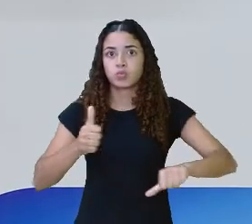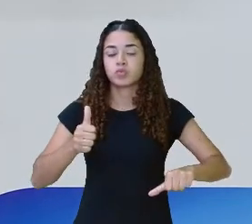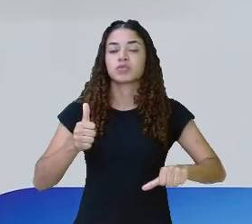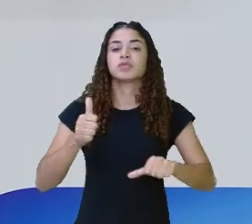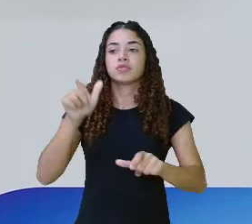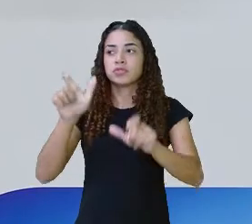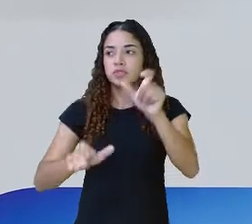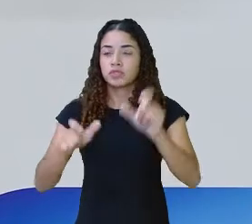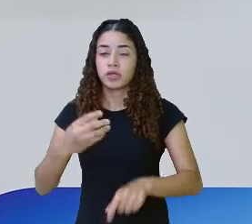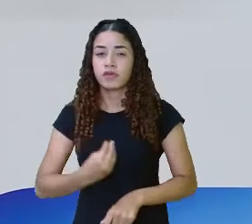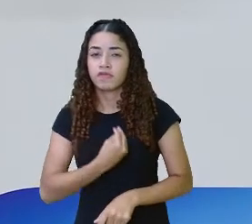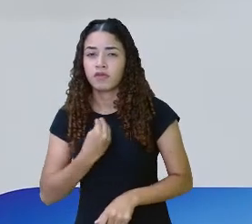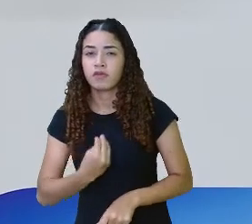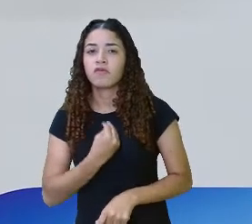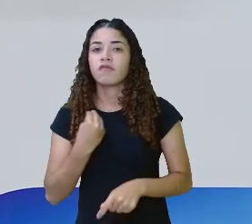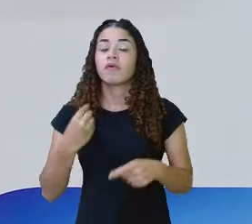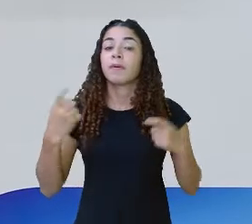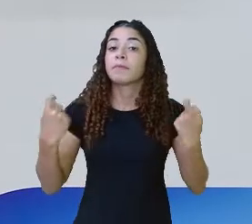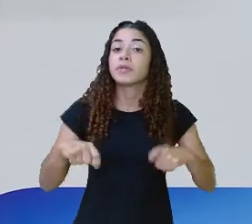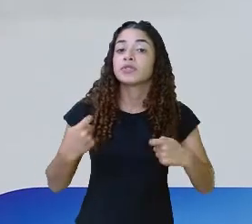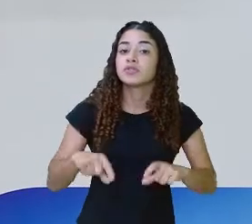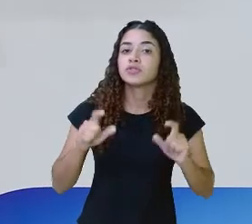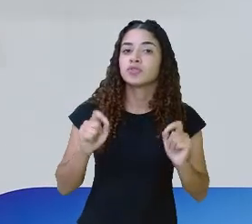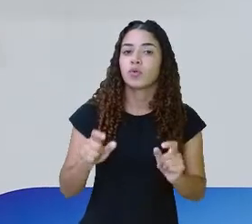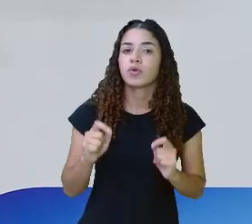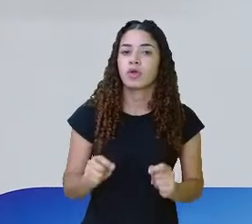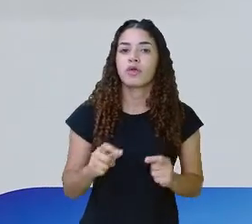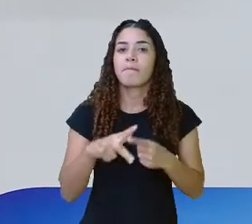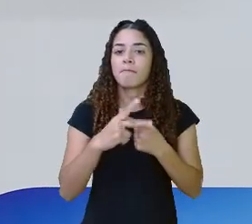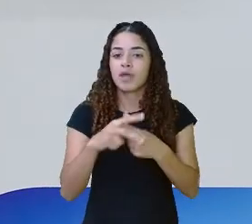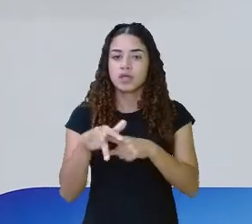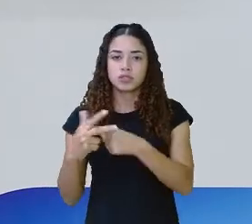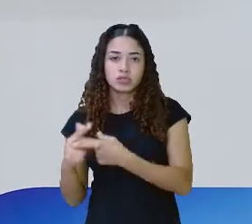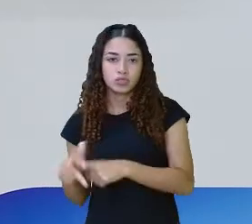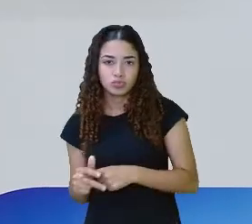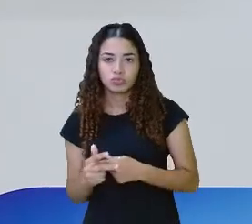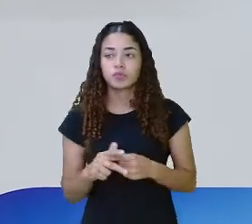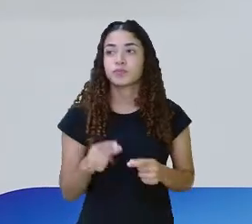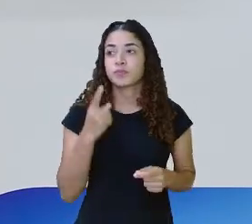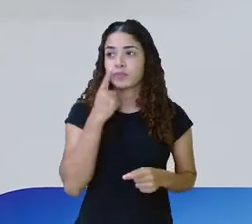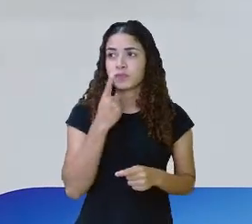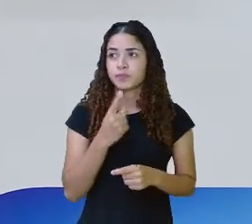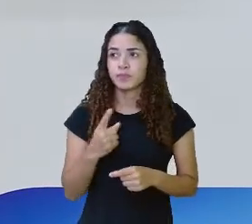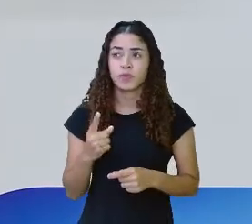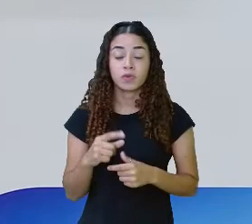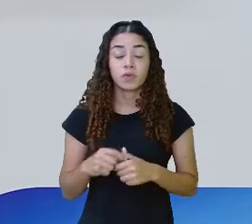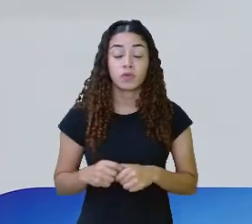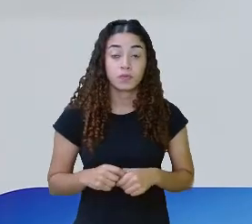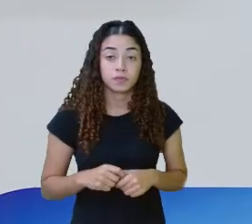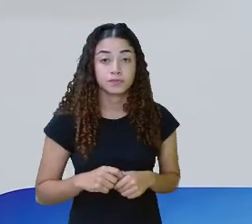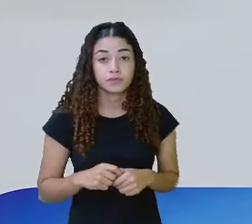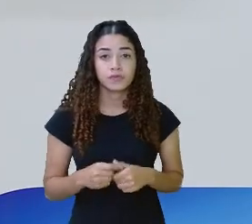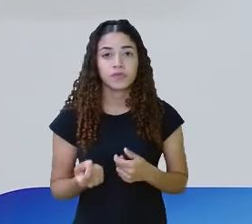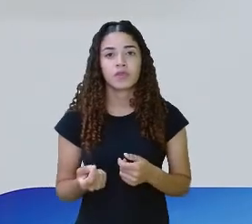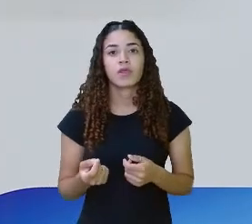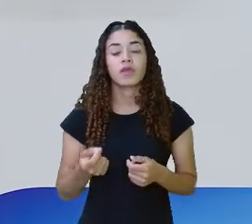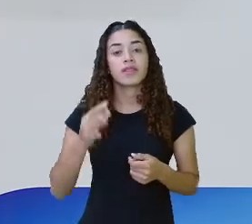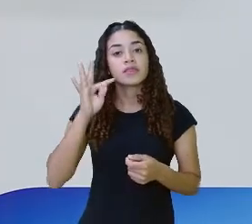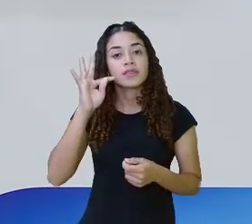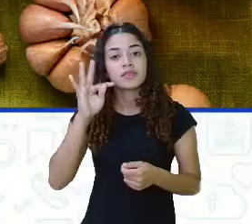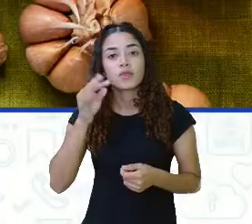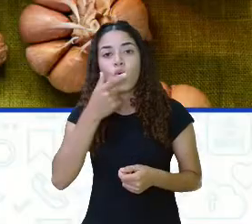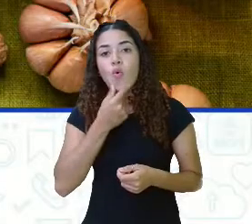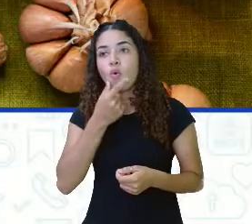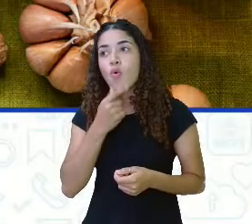ocorram, seria necessário um mecanismo para a evolução, que Darwin apelidou